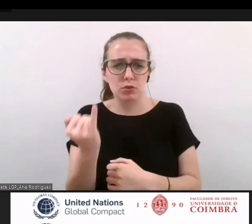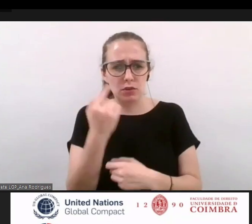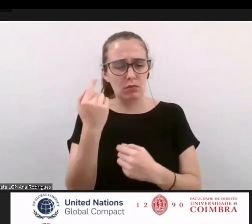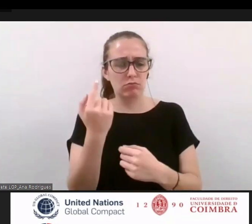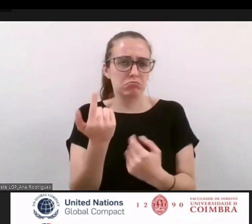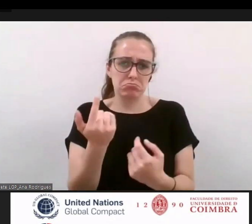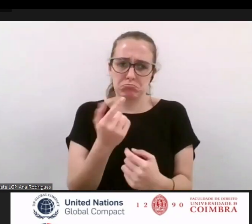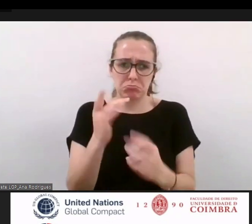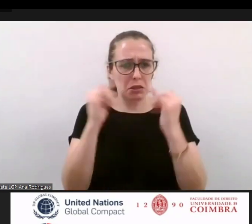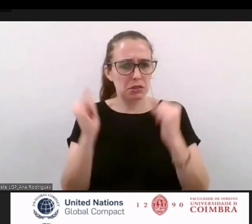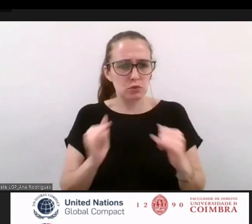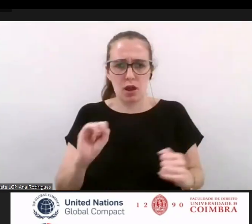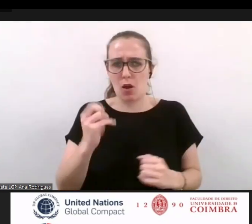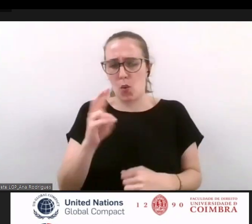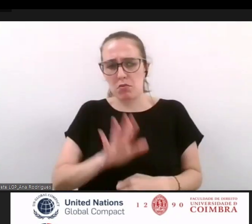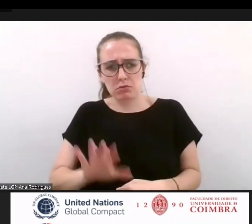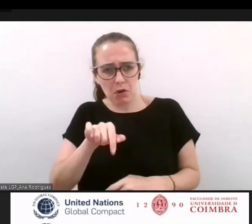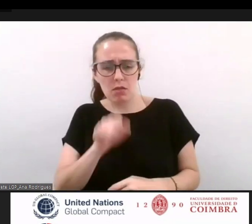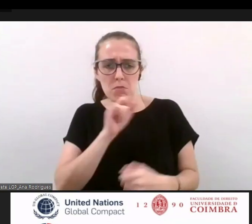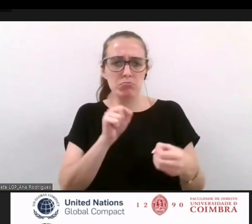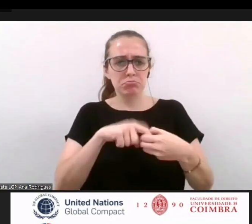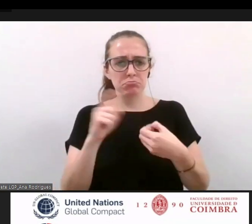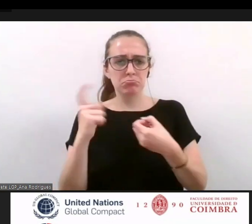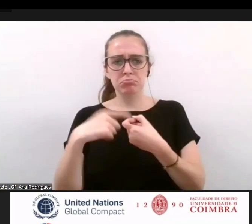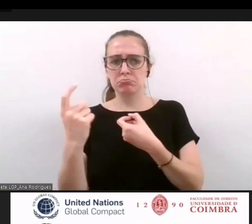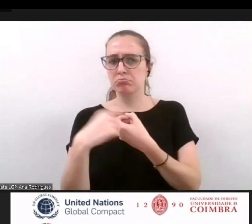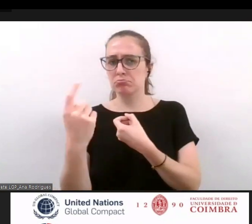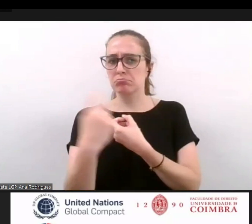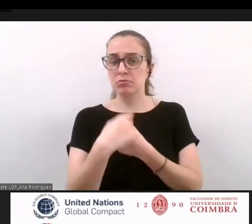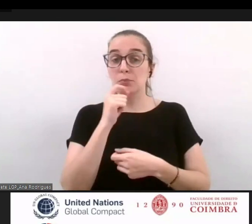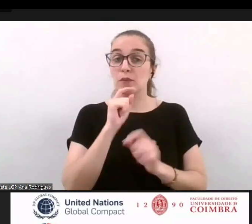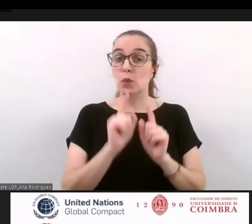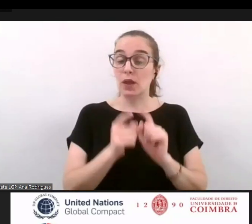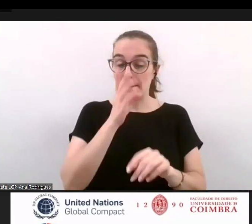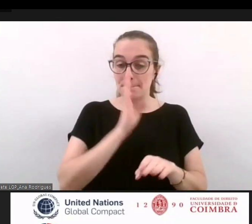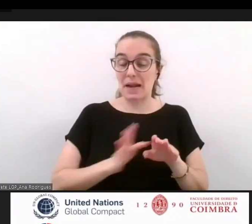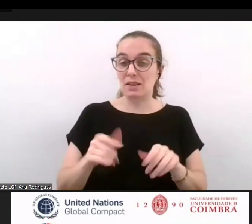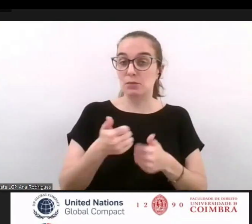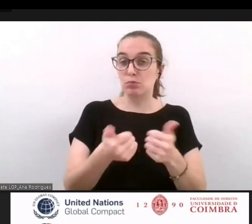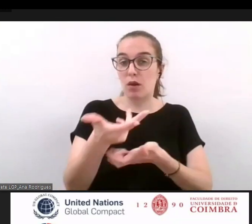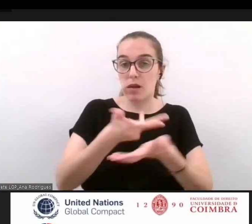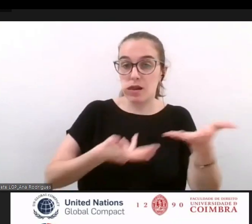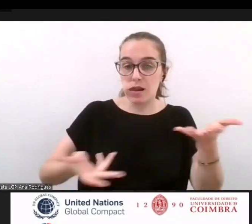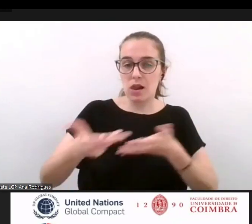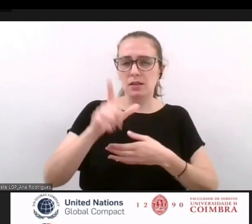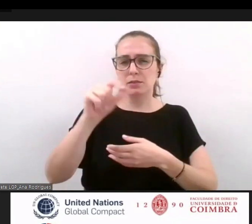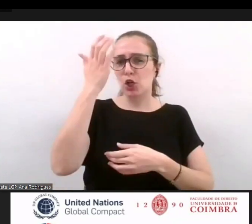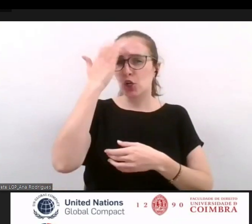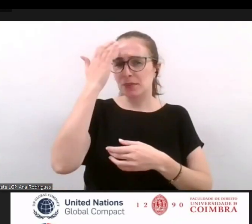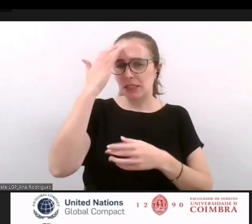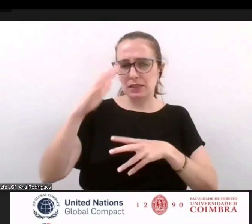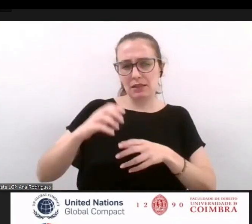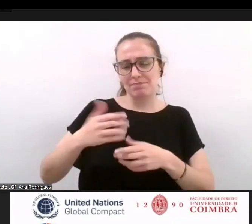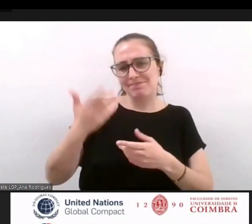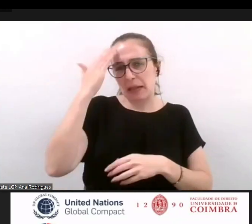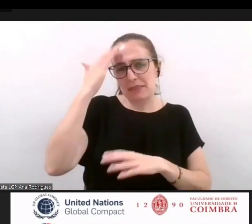nacionais, que permitam, com a sua experiência, troca de boas práticas, desenvolver capacidades e competências necessárias para